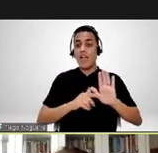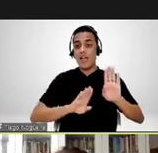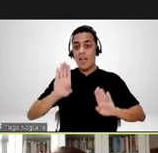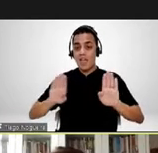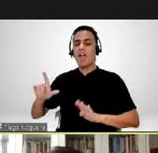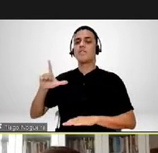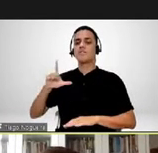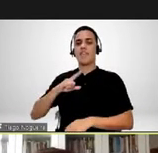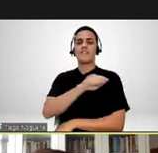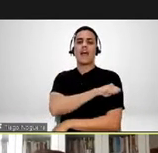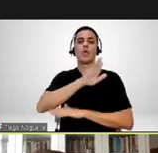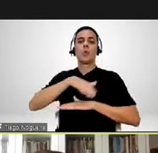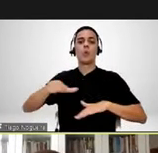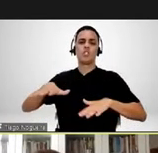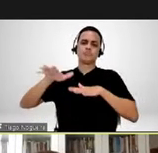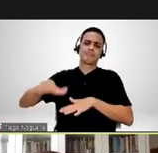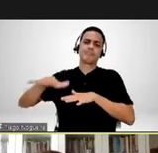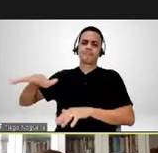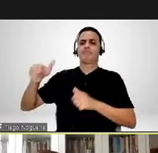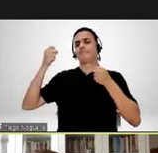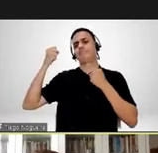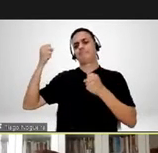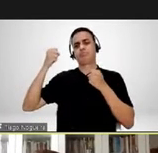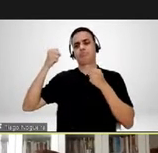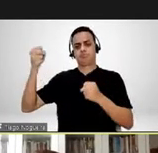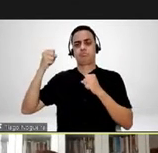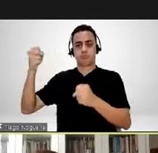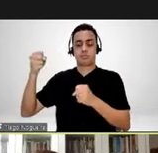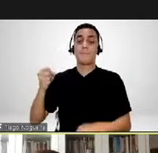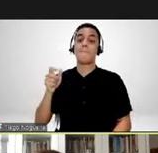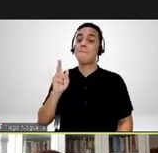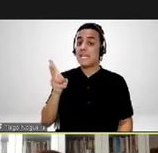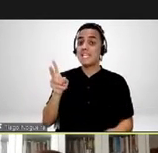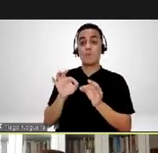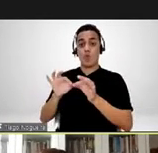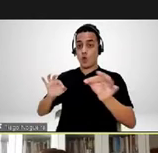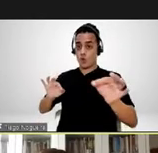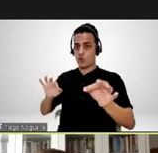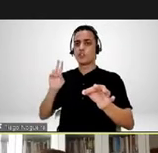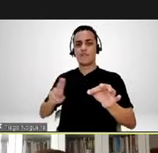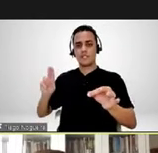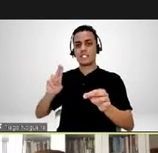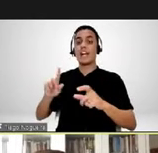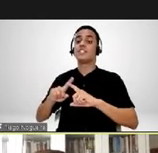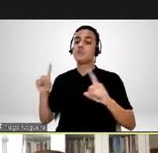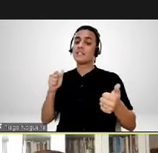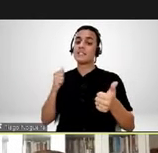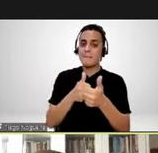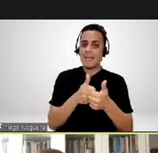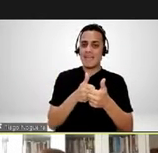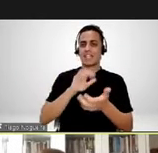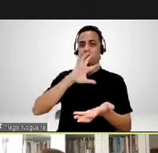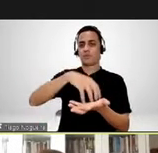manifestação estudantil na época, que mesmo sendo longe na universidade, mais próxima ali ao Palácio